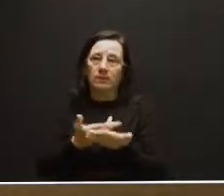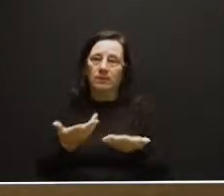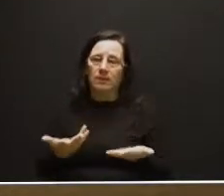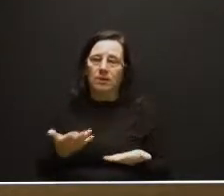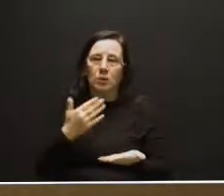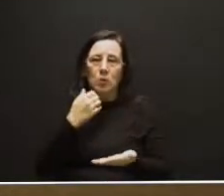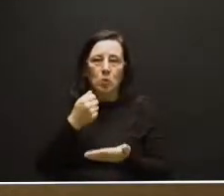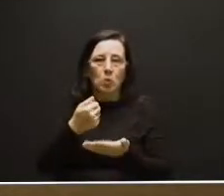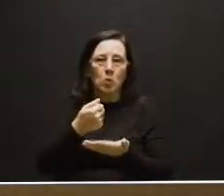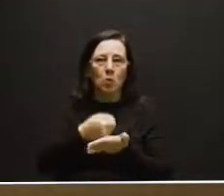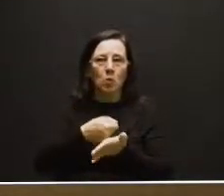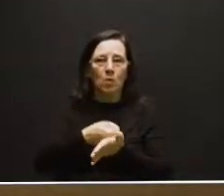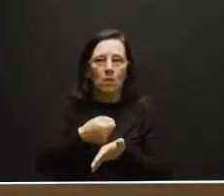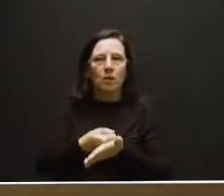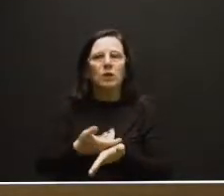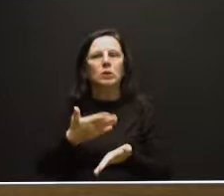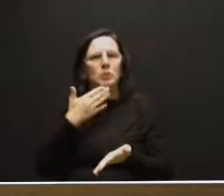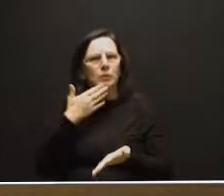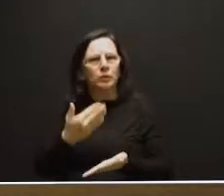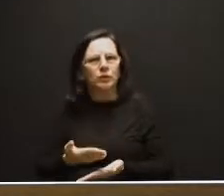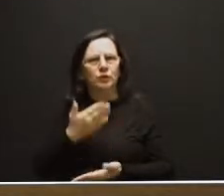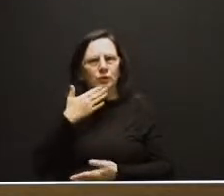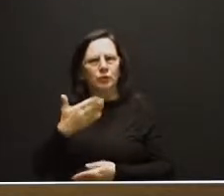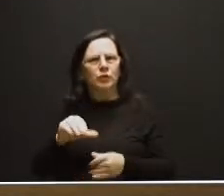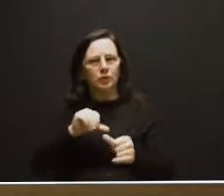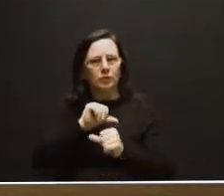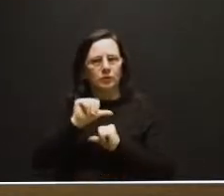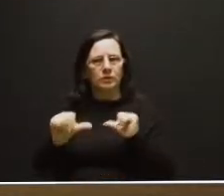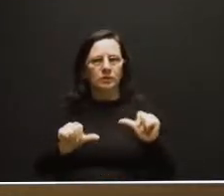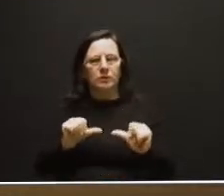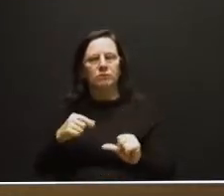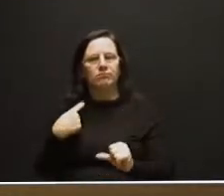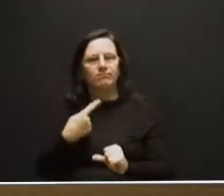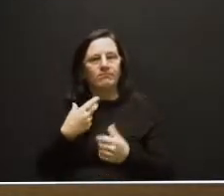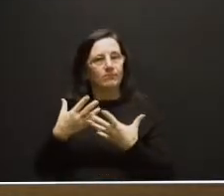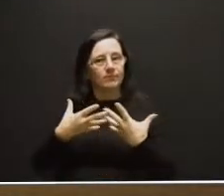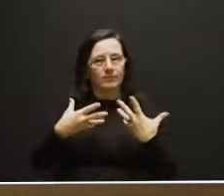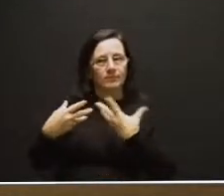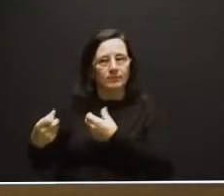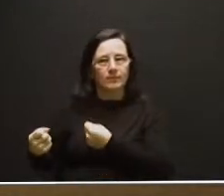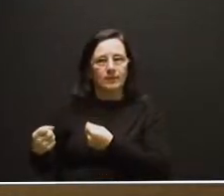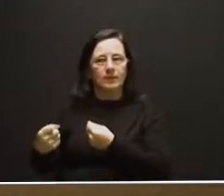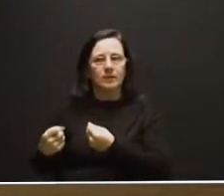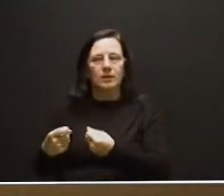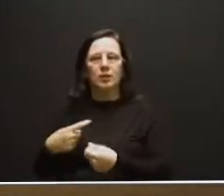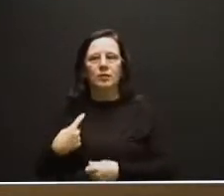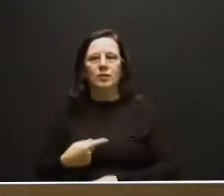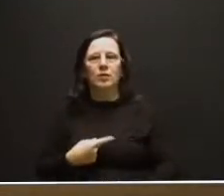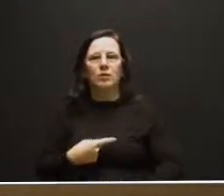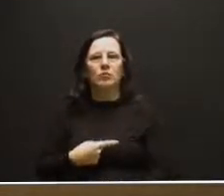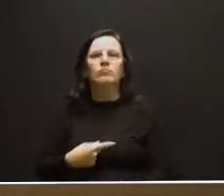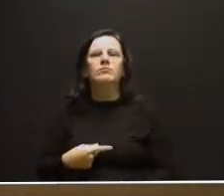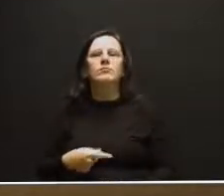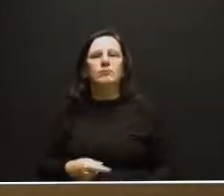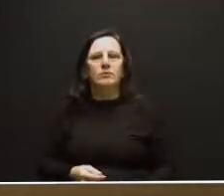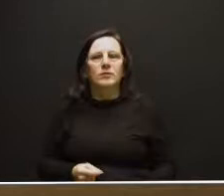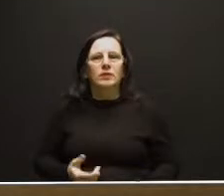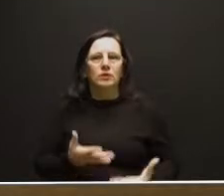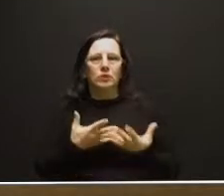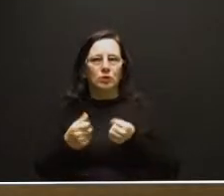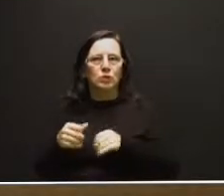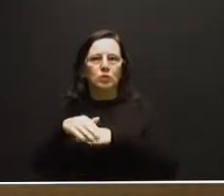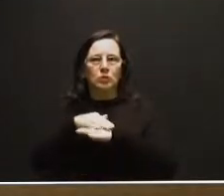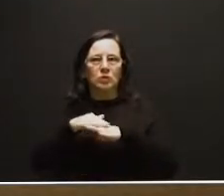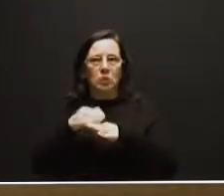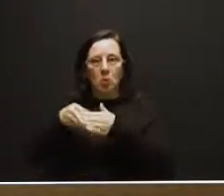sistematicamente apertando pedindo reivindicando e nós temos atendido porque se fôssemos atendidos ou até que eu não guardo